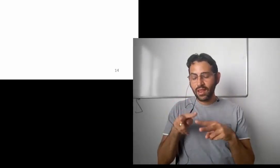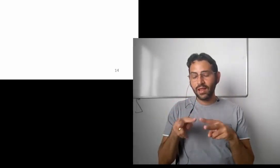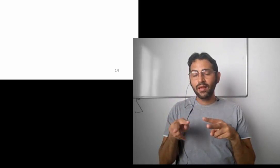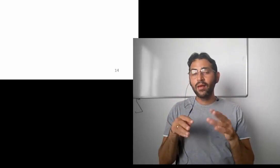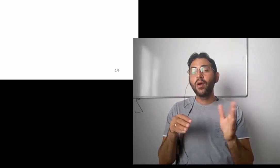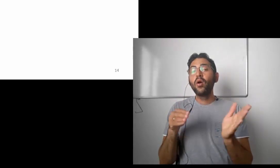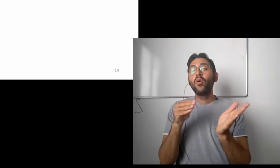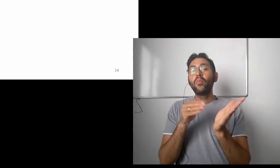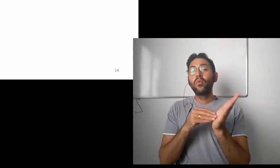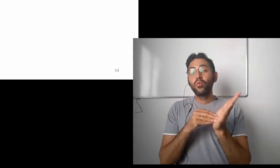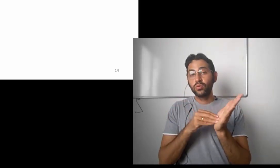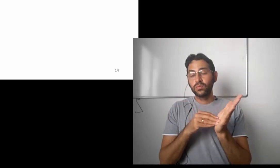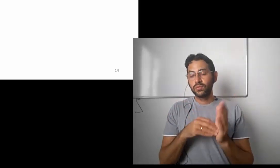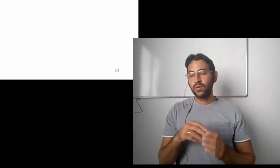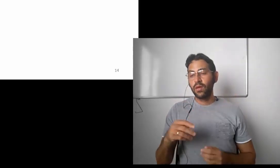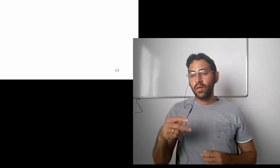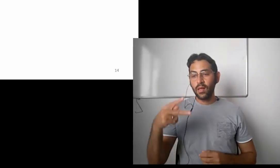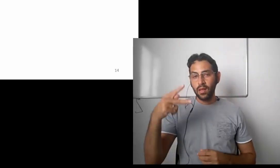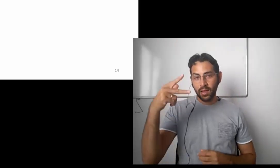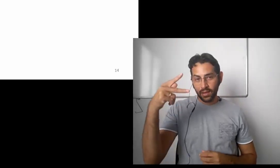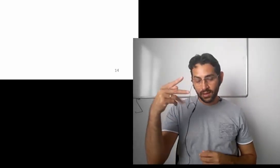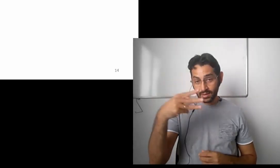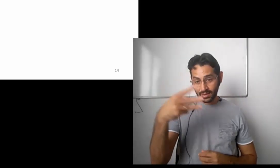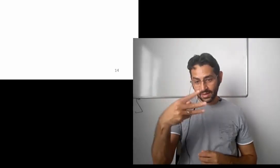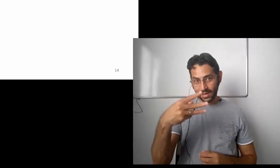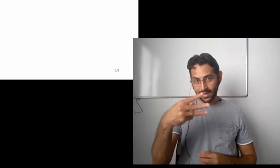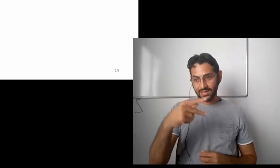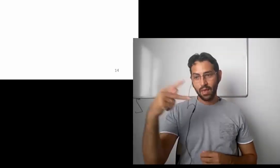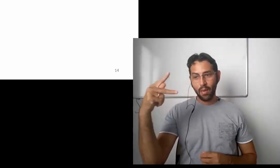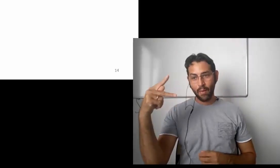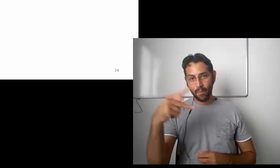3P com 2 elétrons.